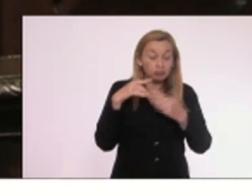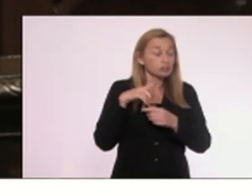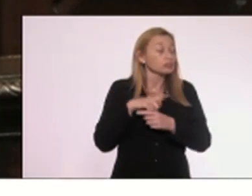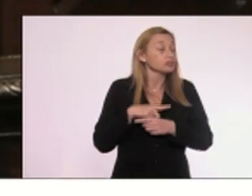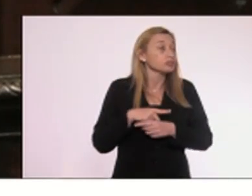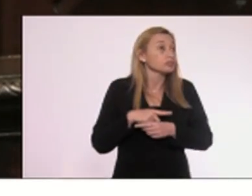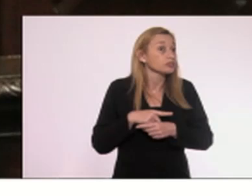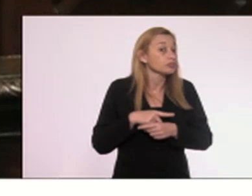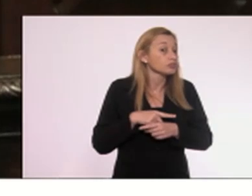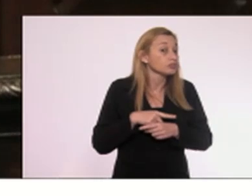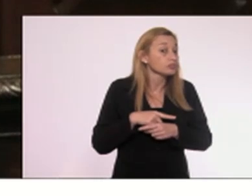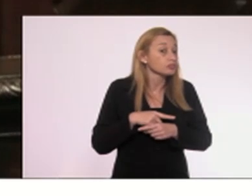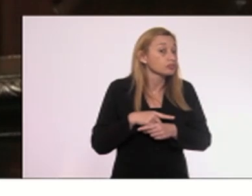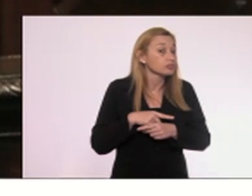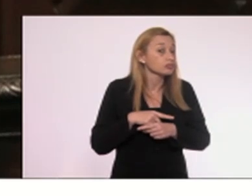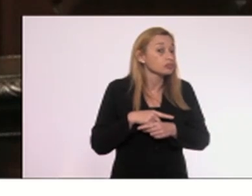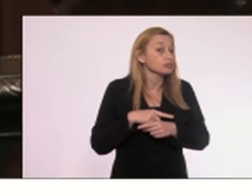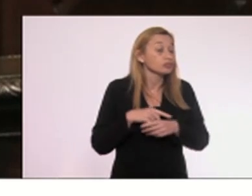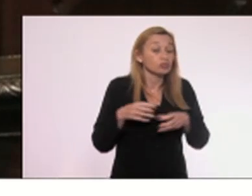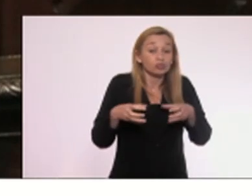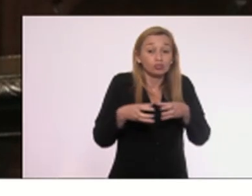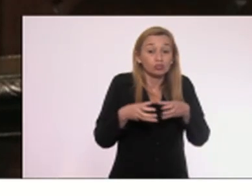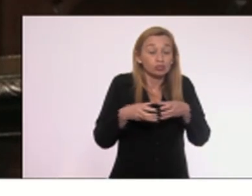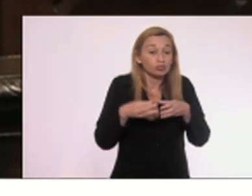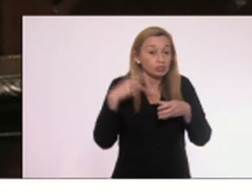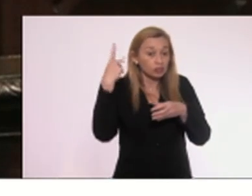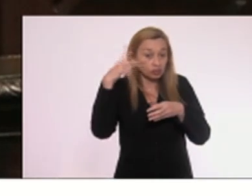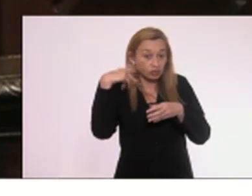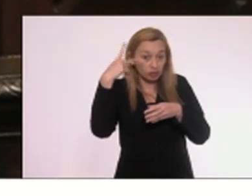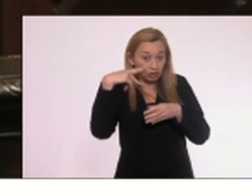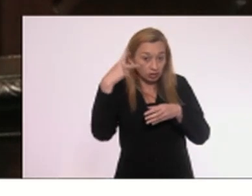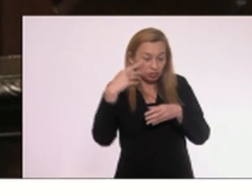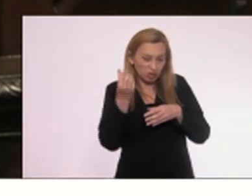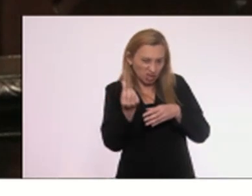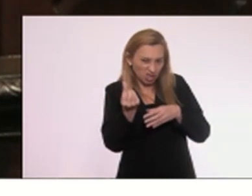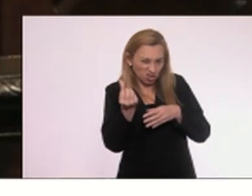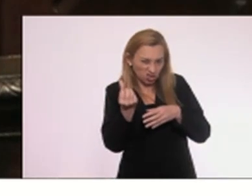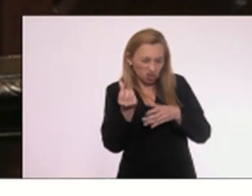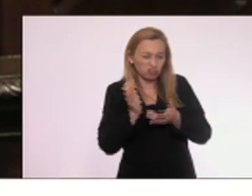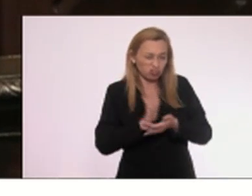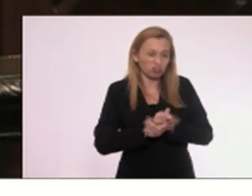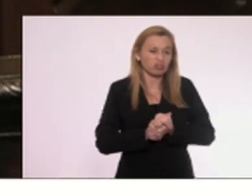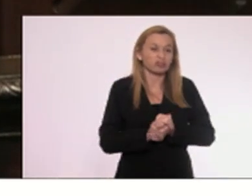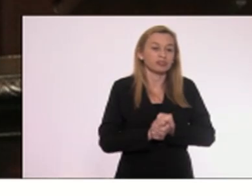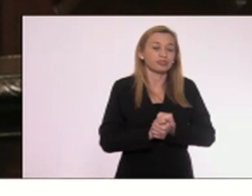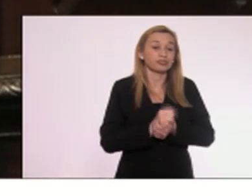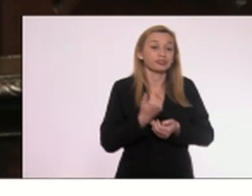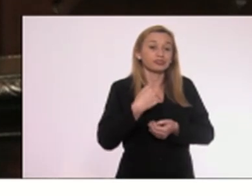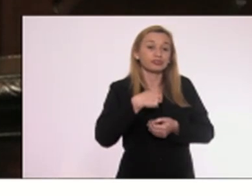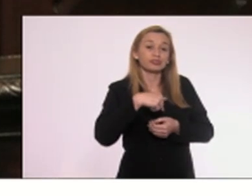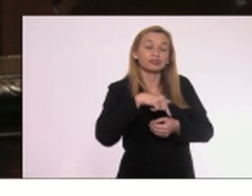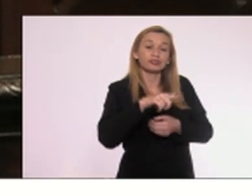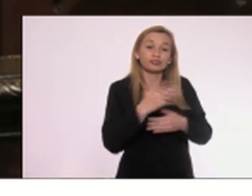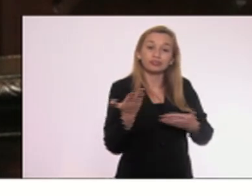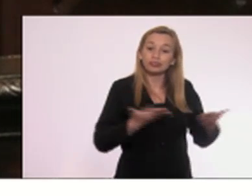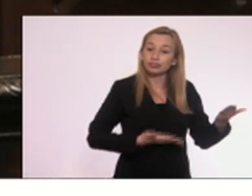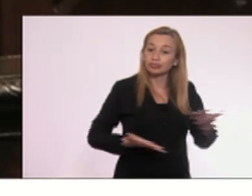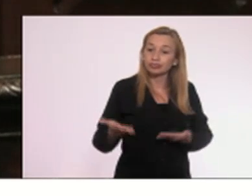representando um combo de vereadores, 6, foi participar